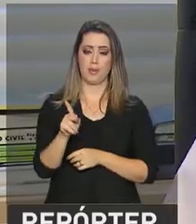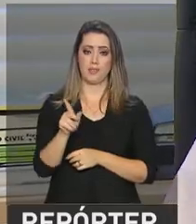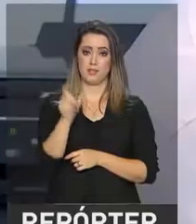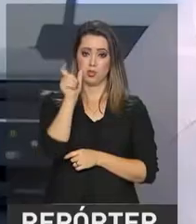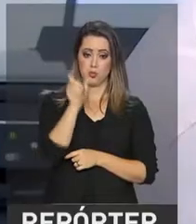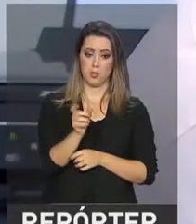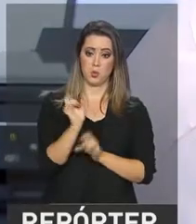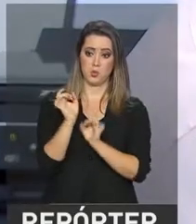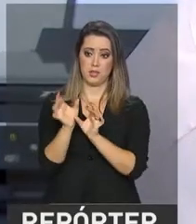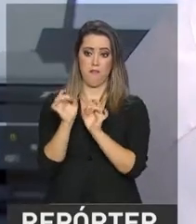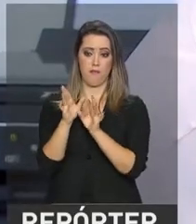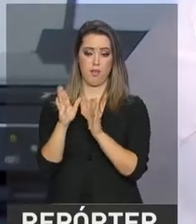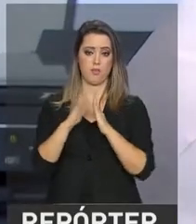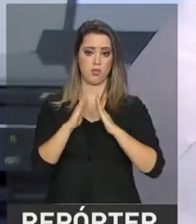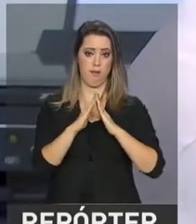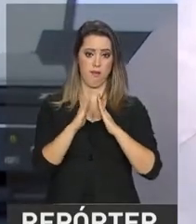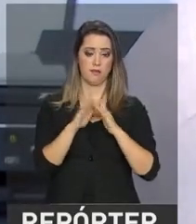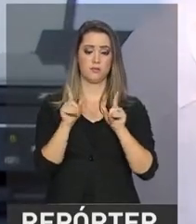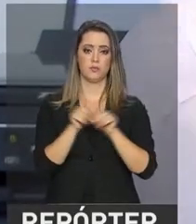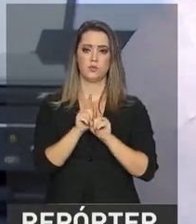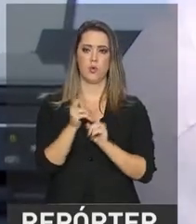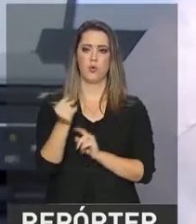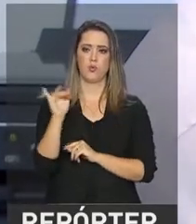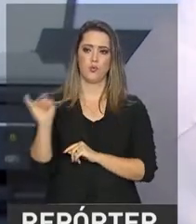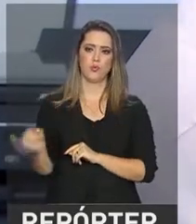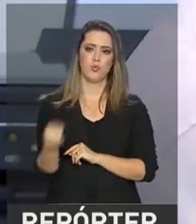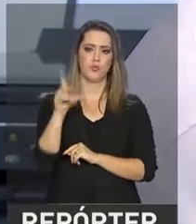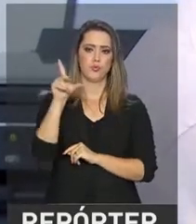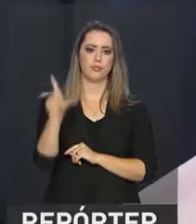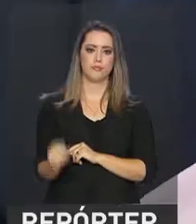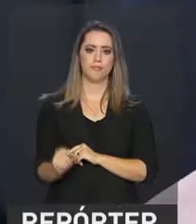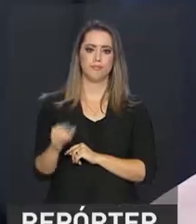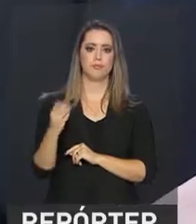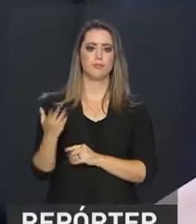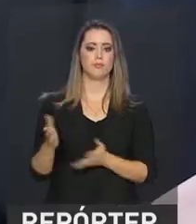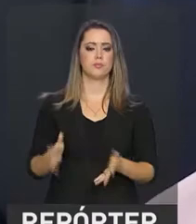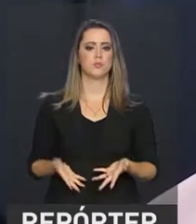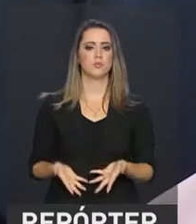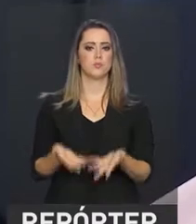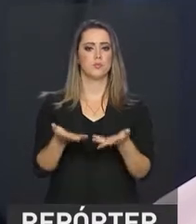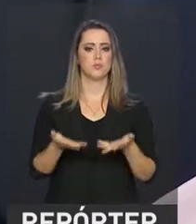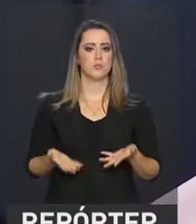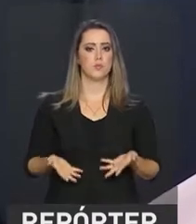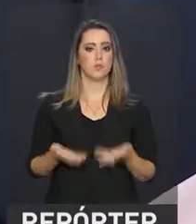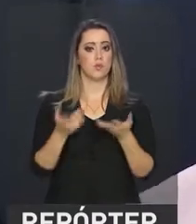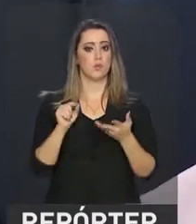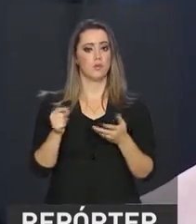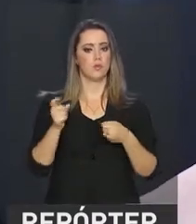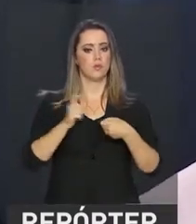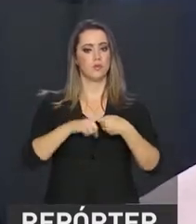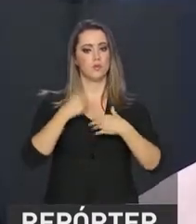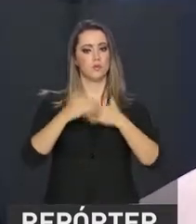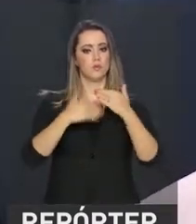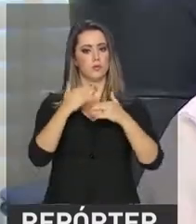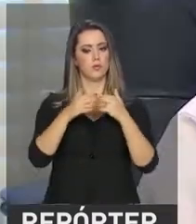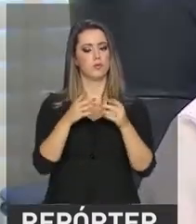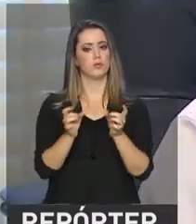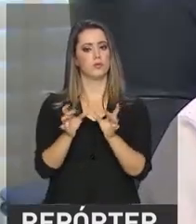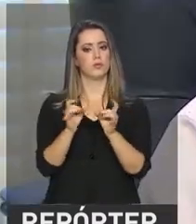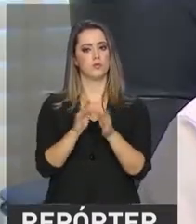imóveis os juros básicos no nível mais baixo da história devem contribuir com a retomada das vendas